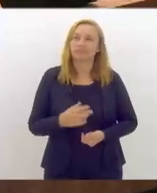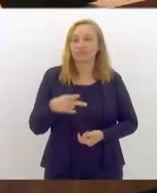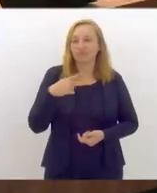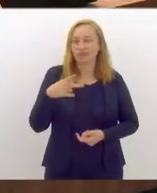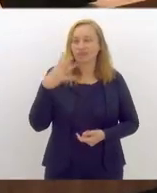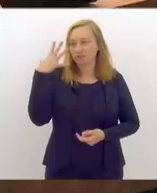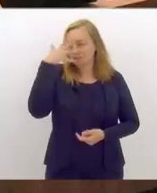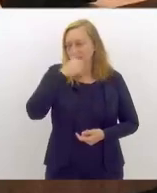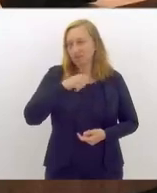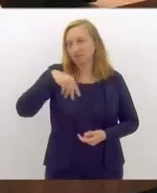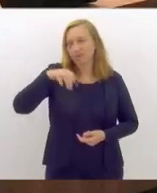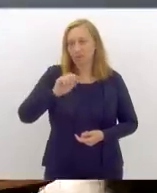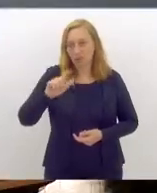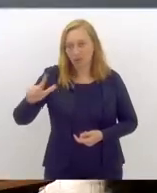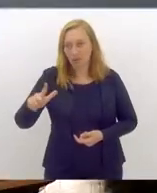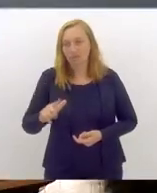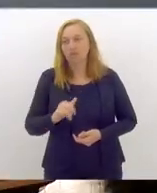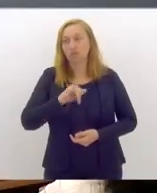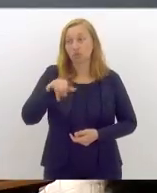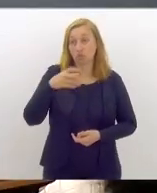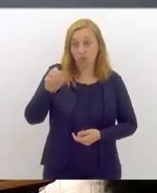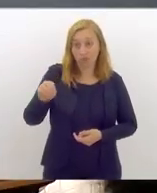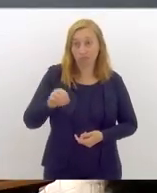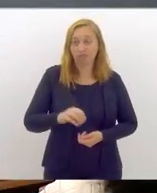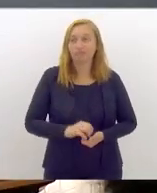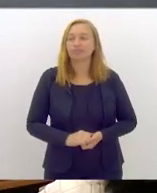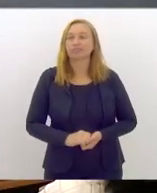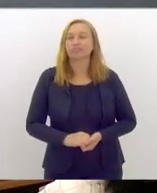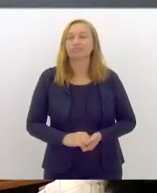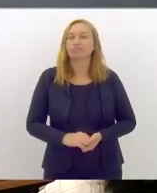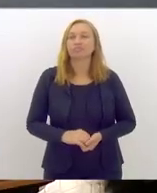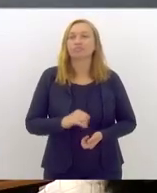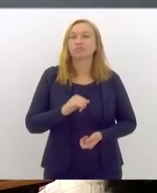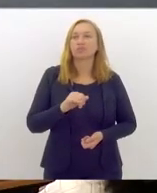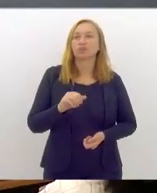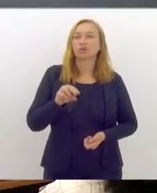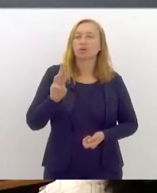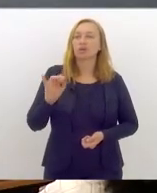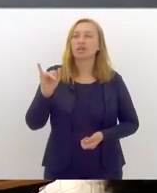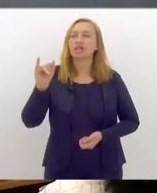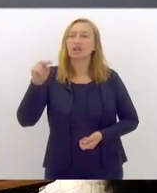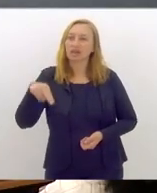registro Manoel João William